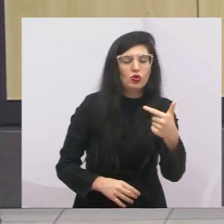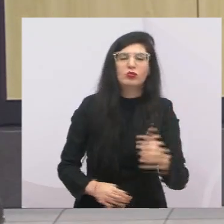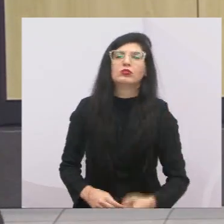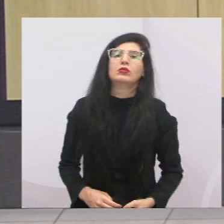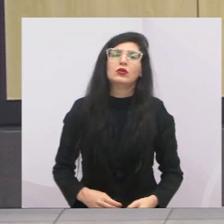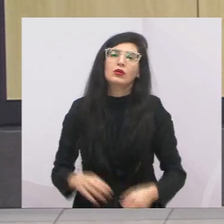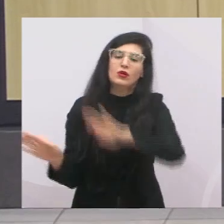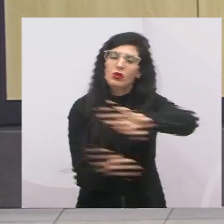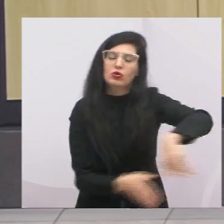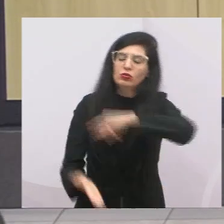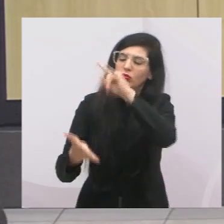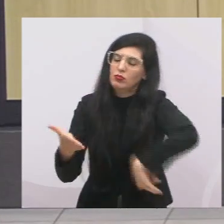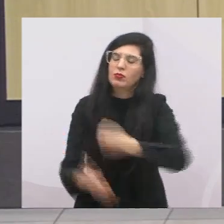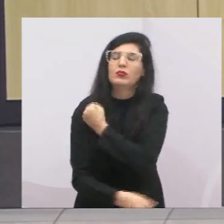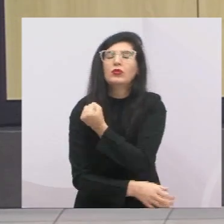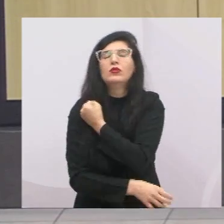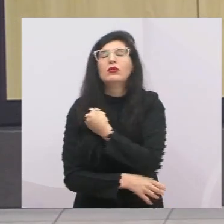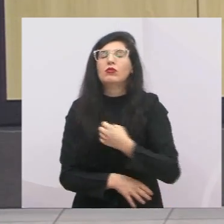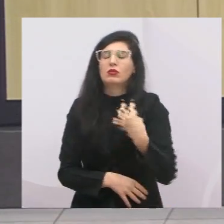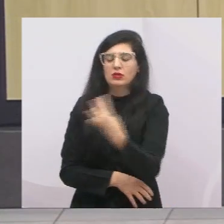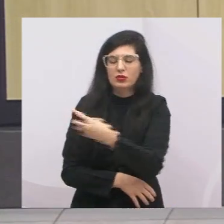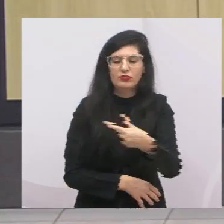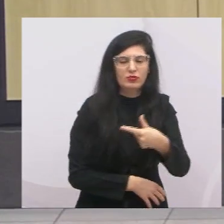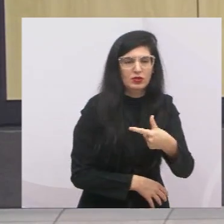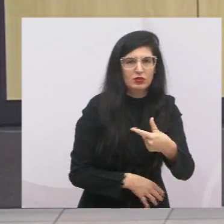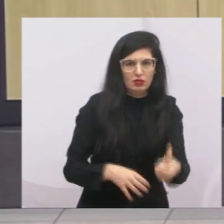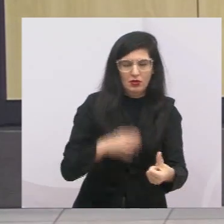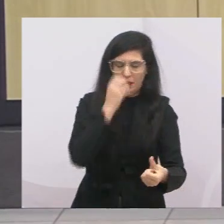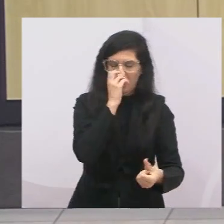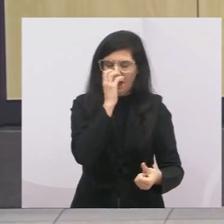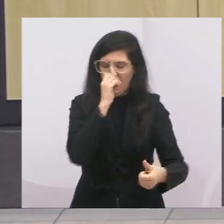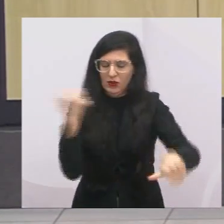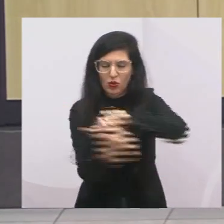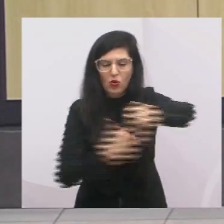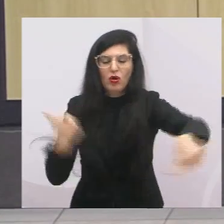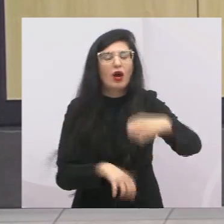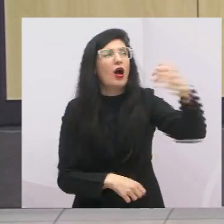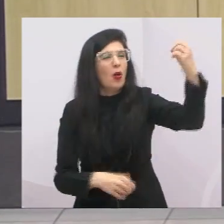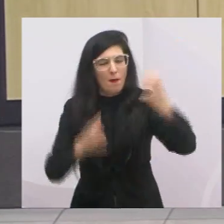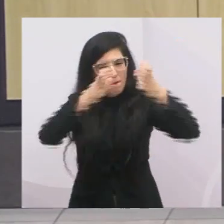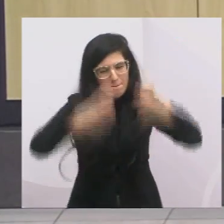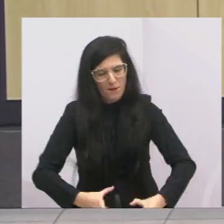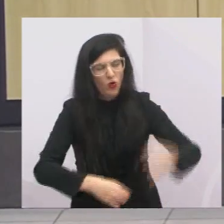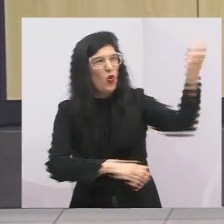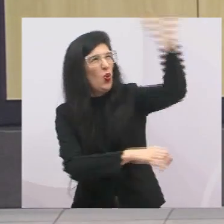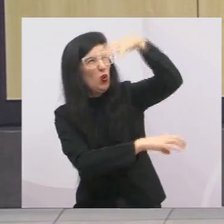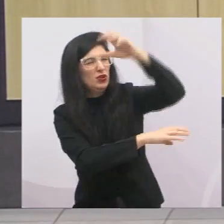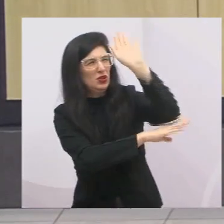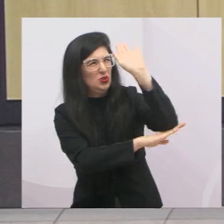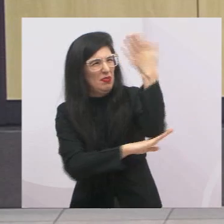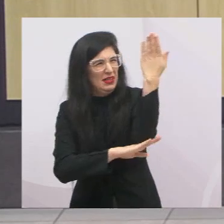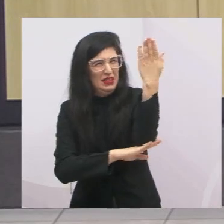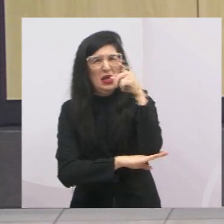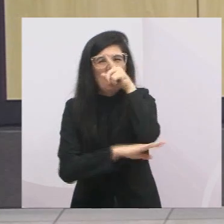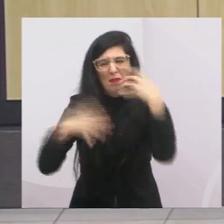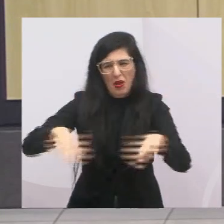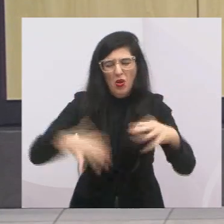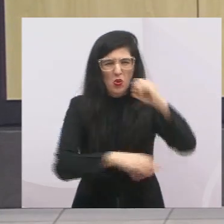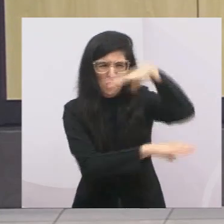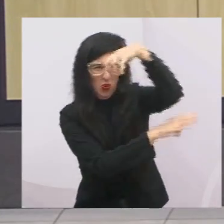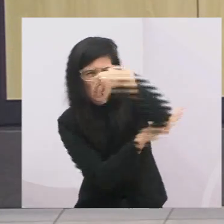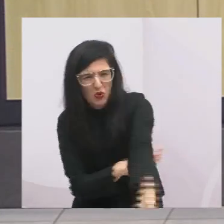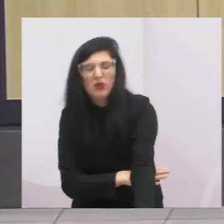número 426. A EDP solicitando a substituição de postes de madeira que apresenta risco de queda na rua Fidêncio José